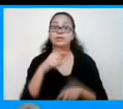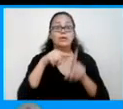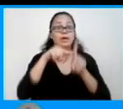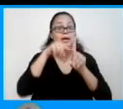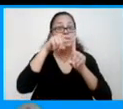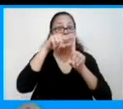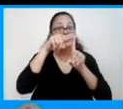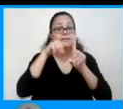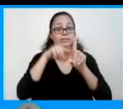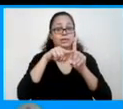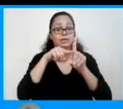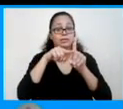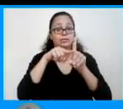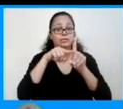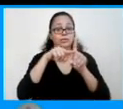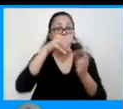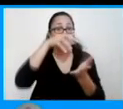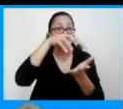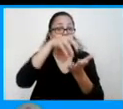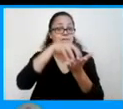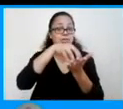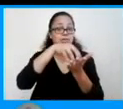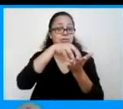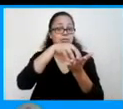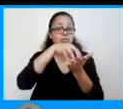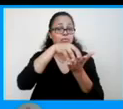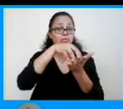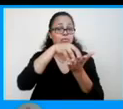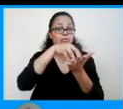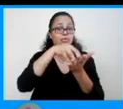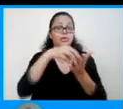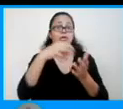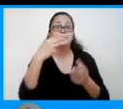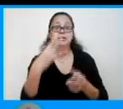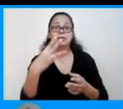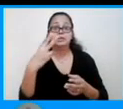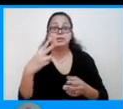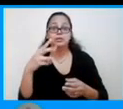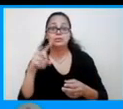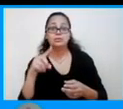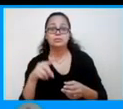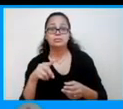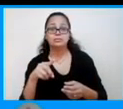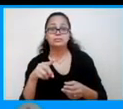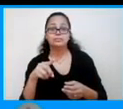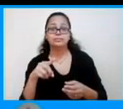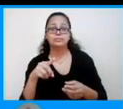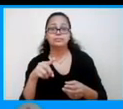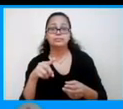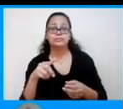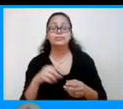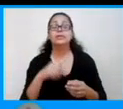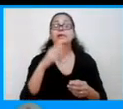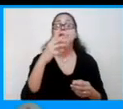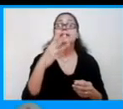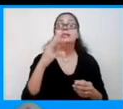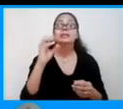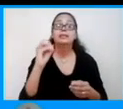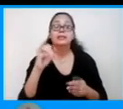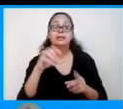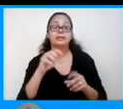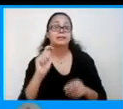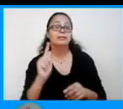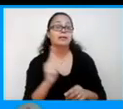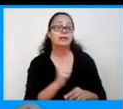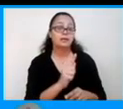temperatura. Olha só, no centro, com média de 32,8 graus. Na área verde, 30 graus,